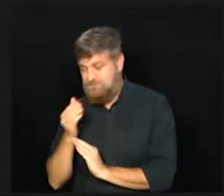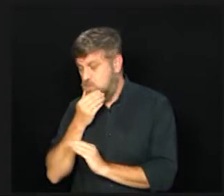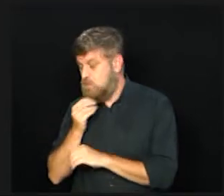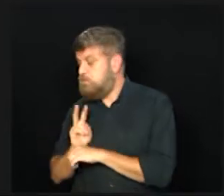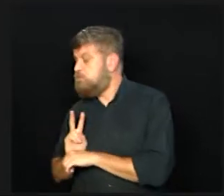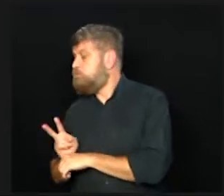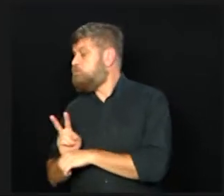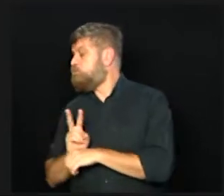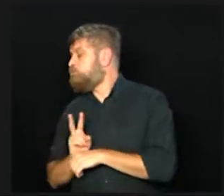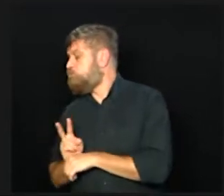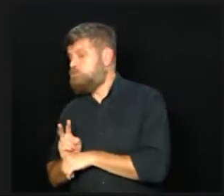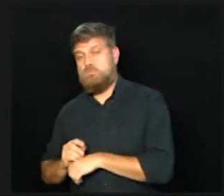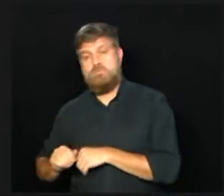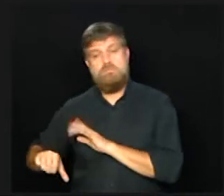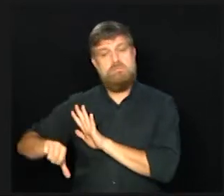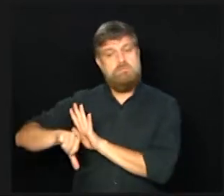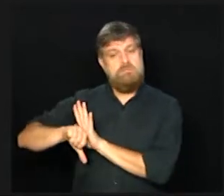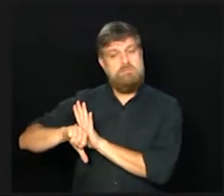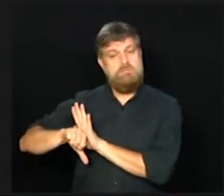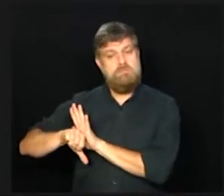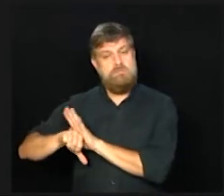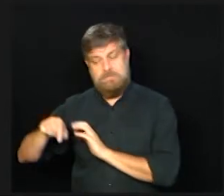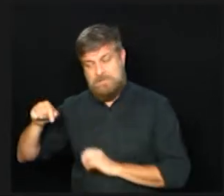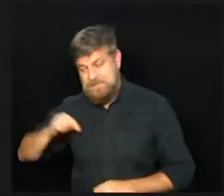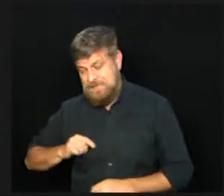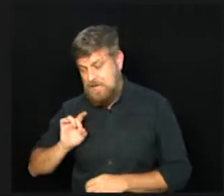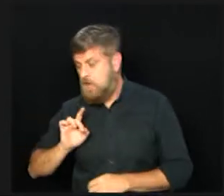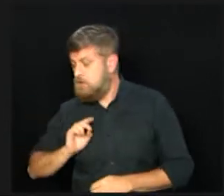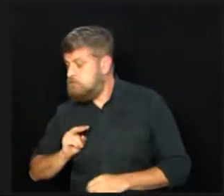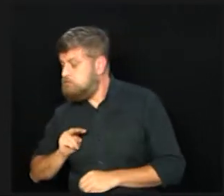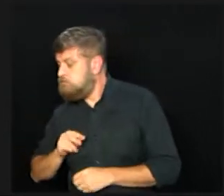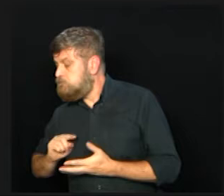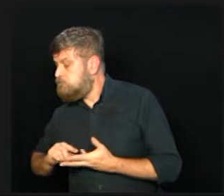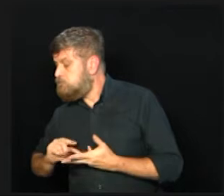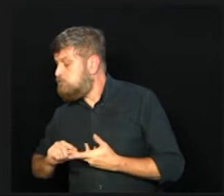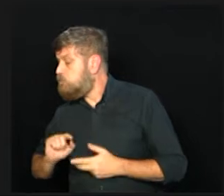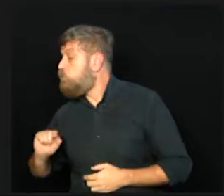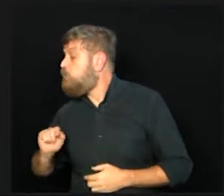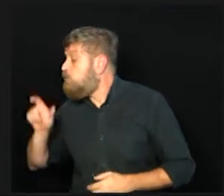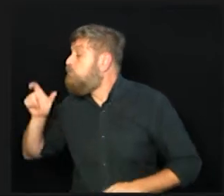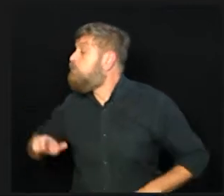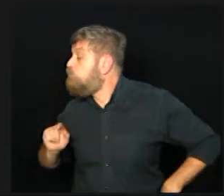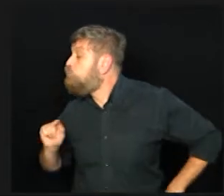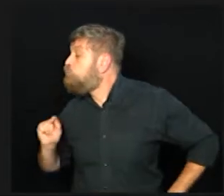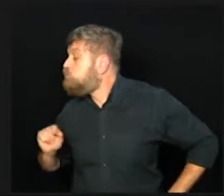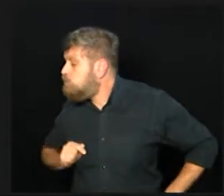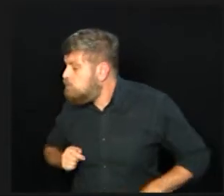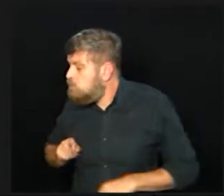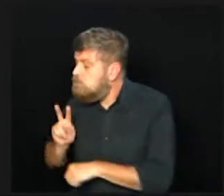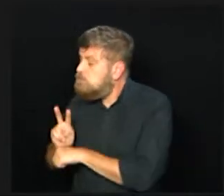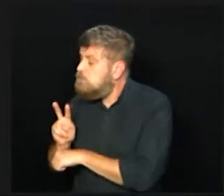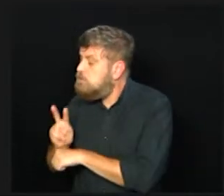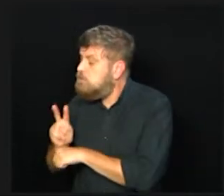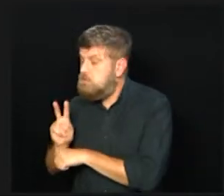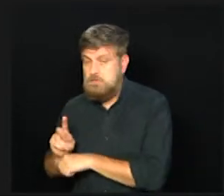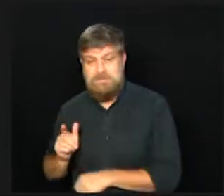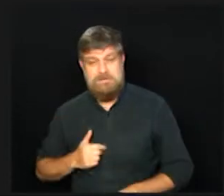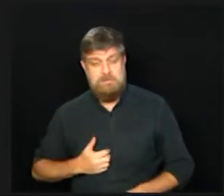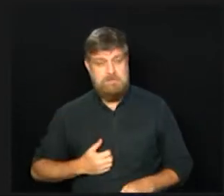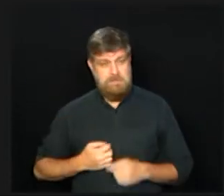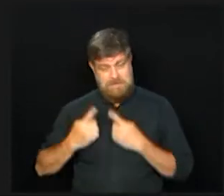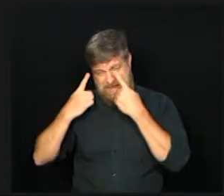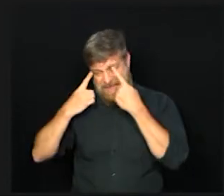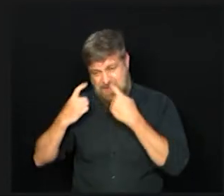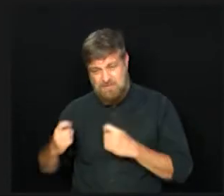seu agressor, ao qual está vigiando cada passo daquela mulher. Ou seja, a violência doméstica durante